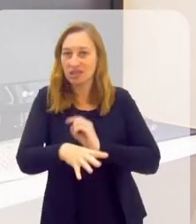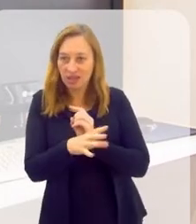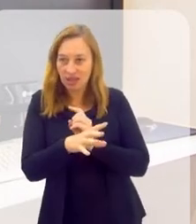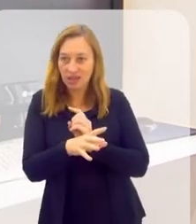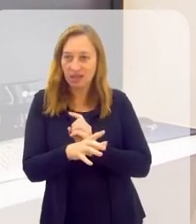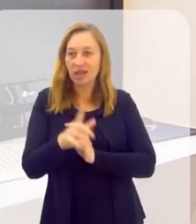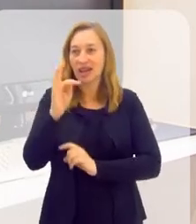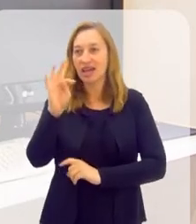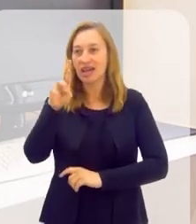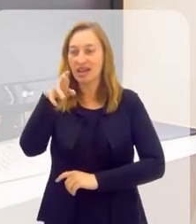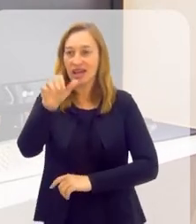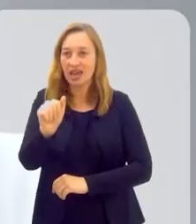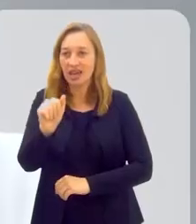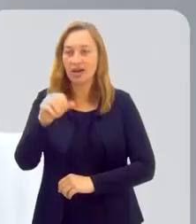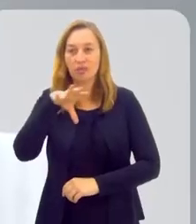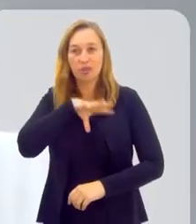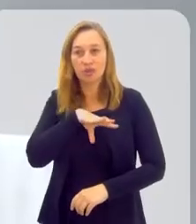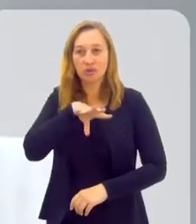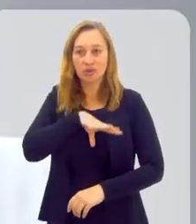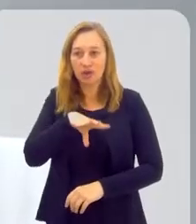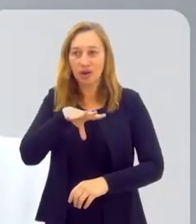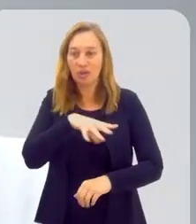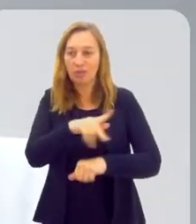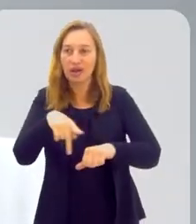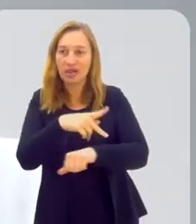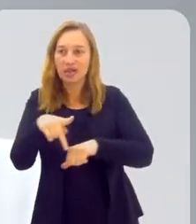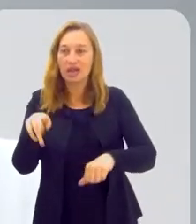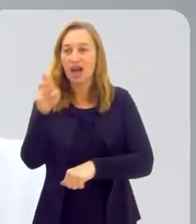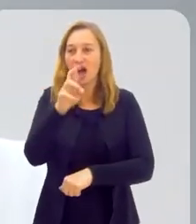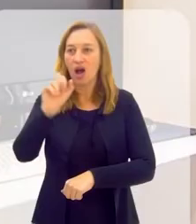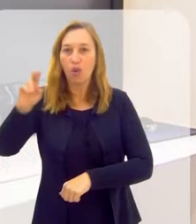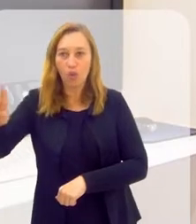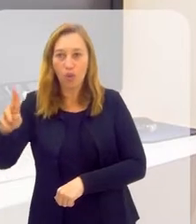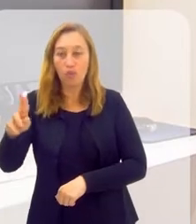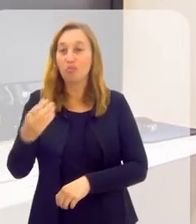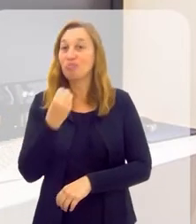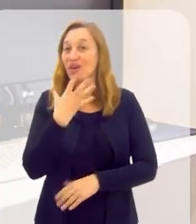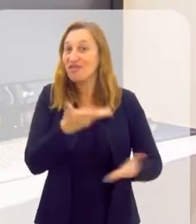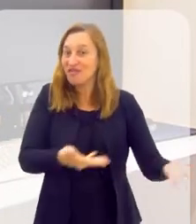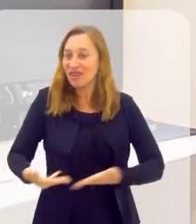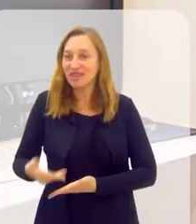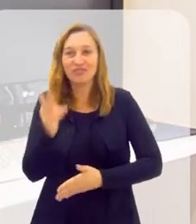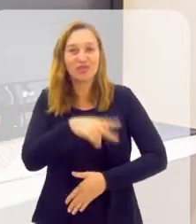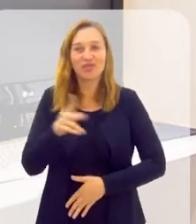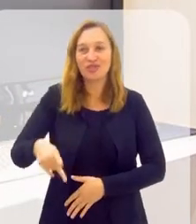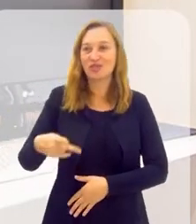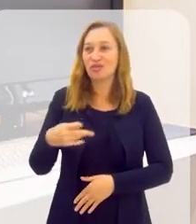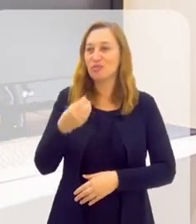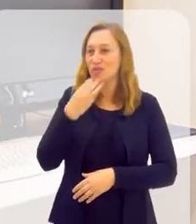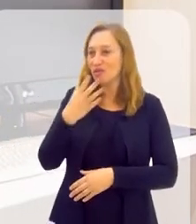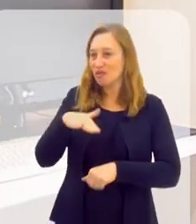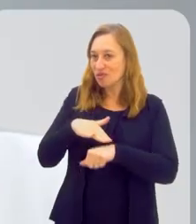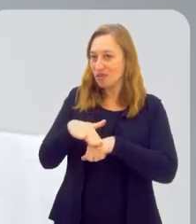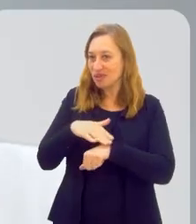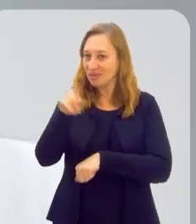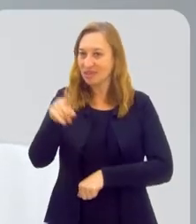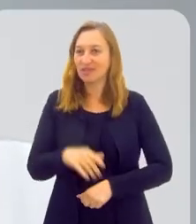Politécnico de Leiria, em Portugal, Raul Antunes. Muito bem-vindo, professor. Um prazer falar